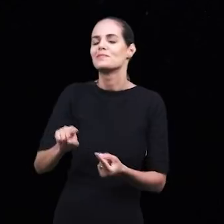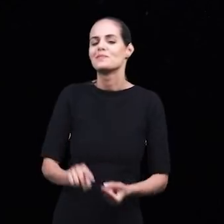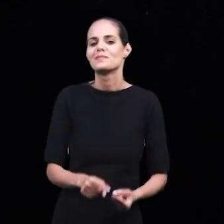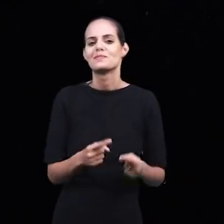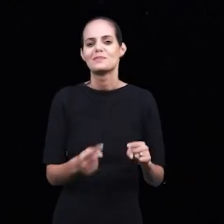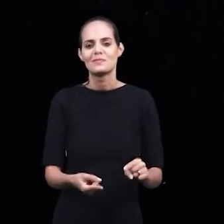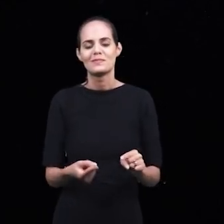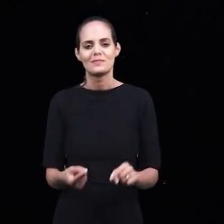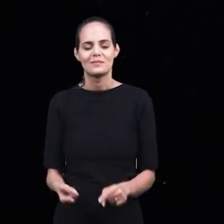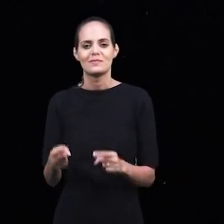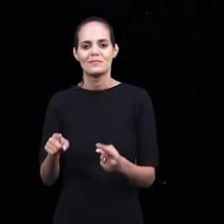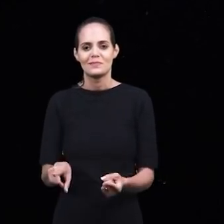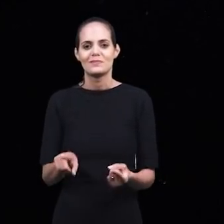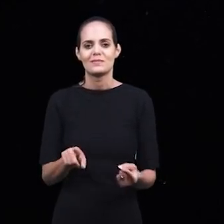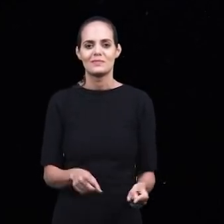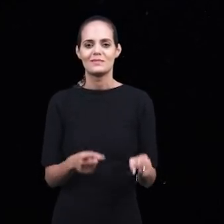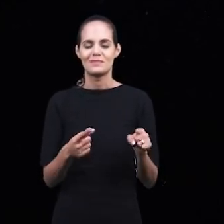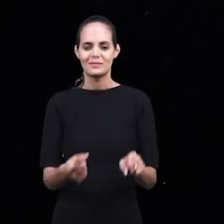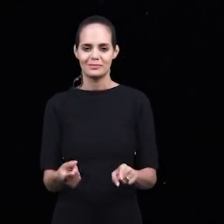jardim.